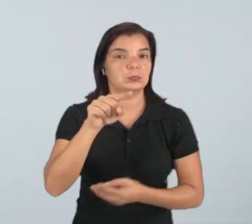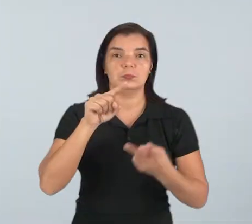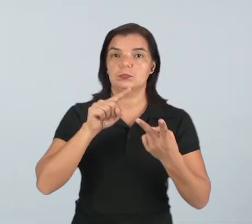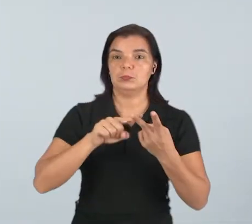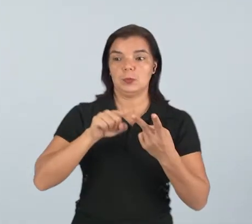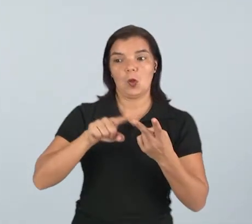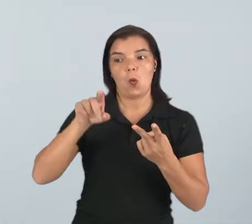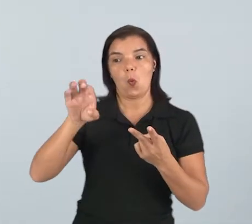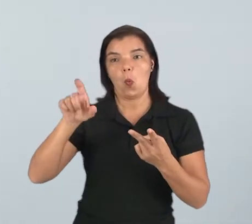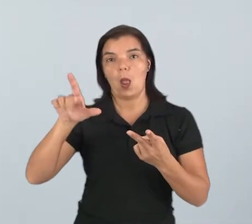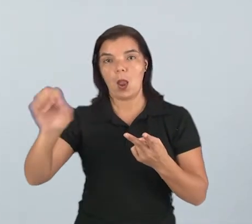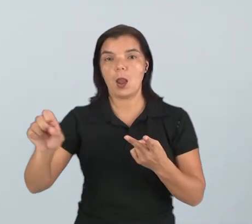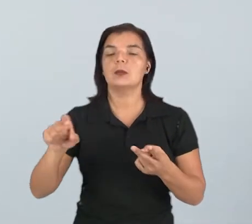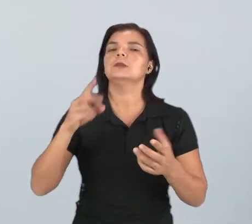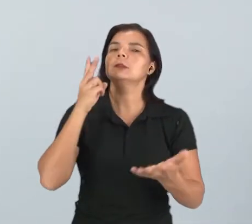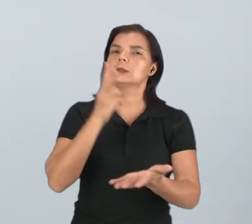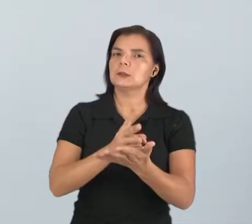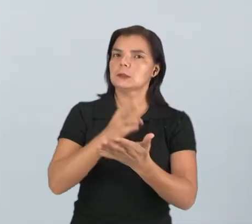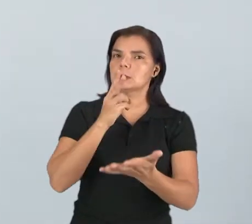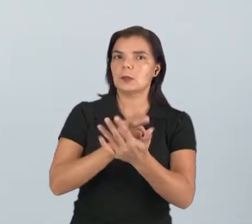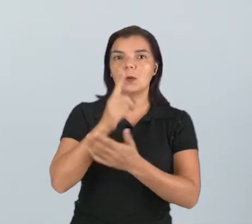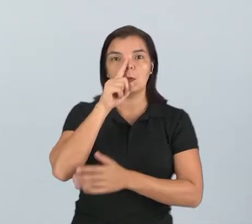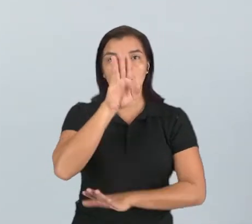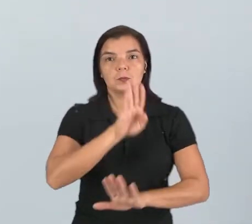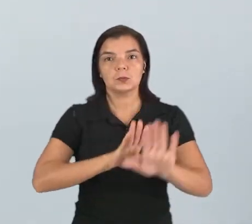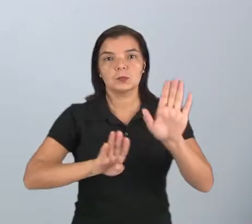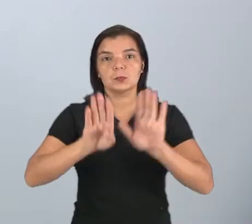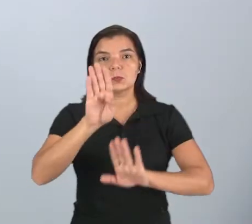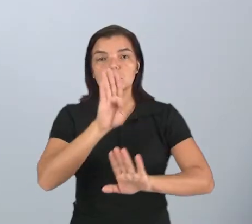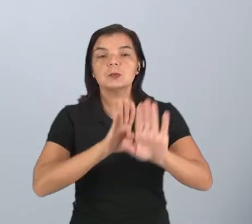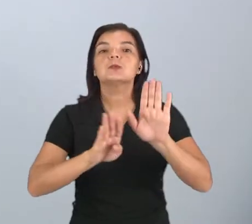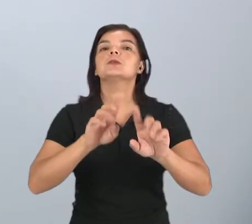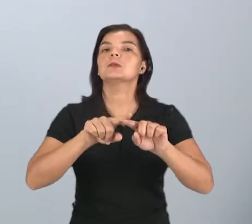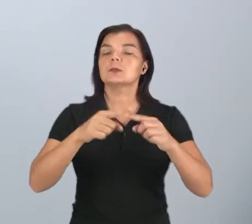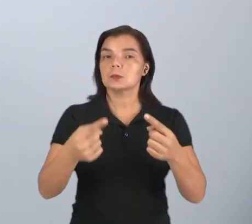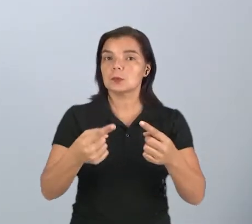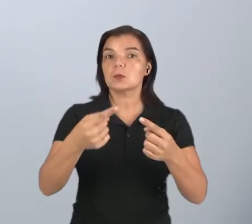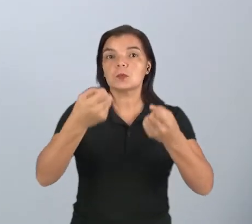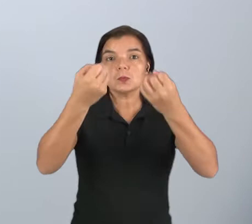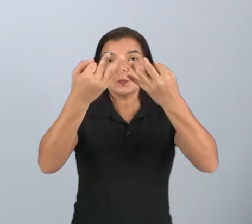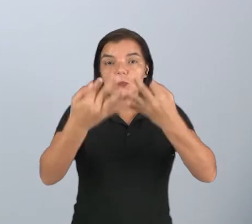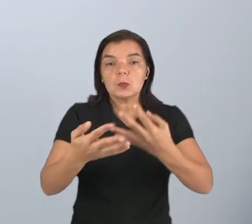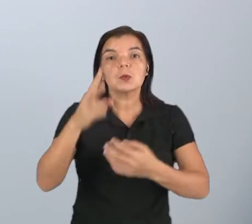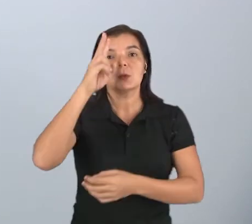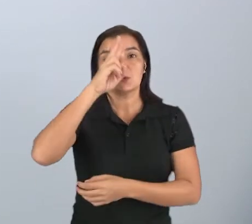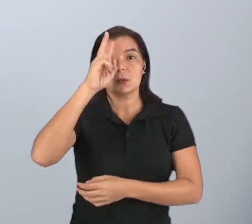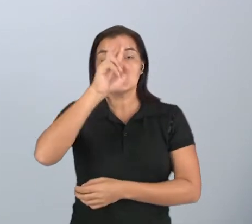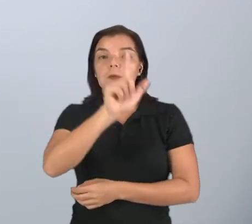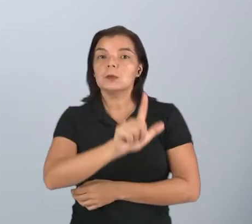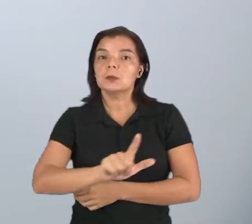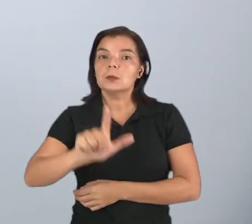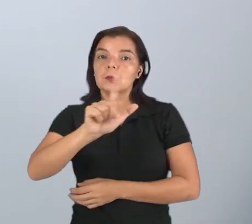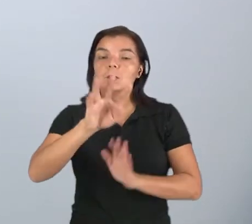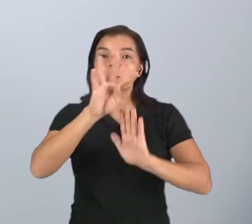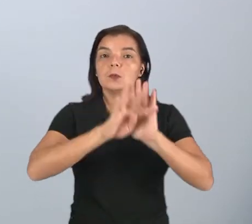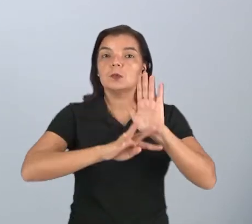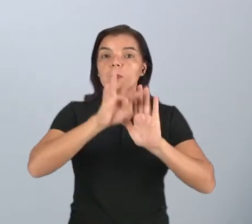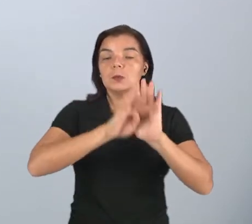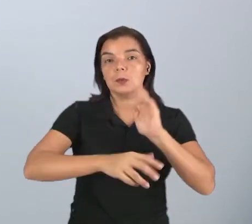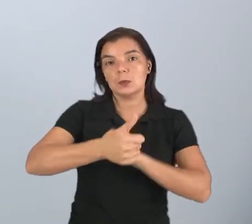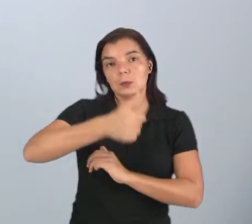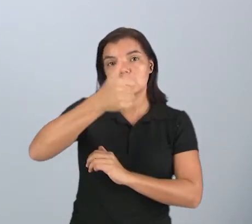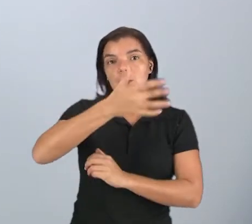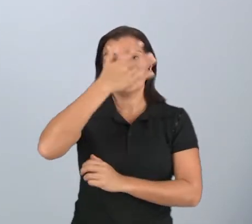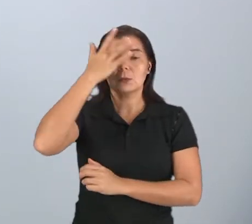falar sobre ele. Então, tenha sempre cuidado, leve sempre em consideração que quando se trata de memória literária, o meu texto deve ser